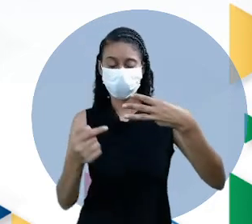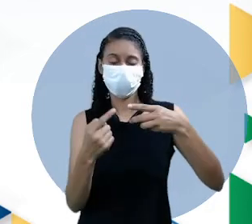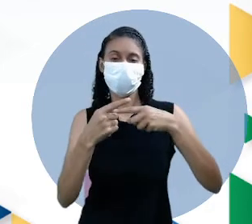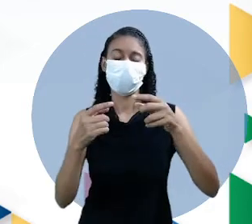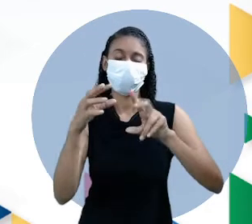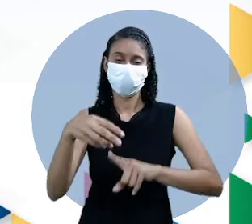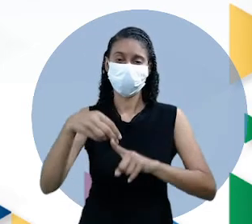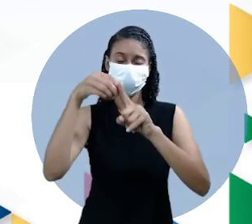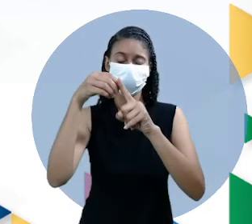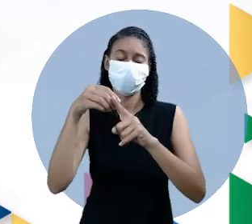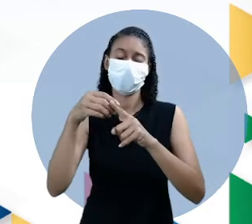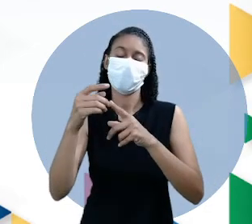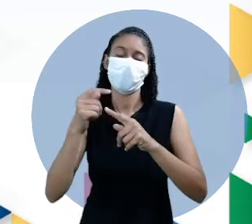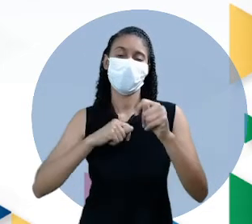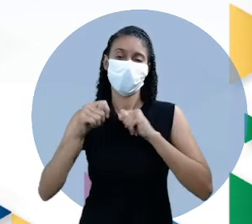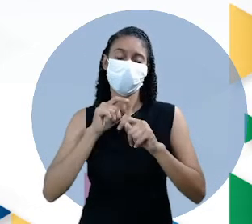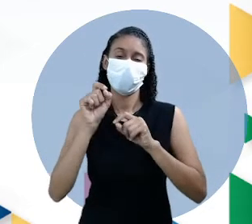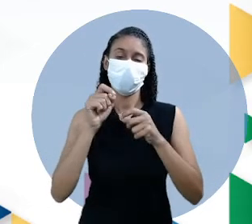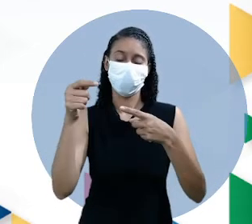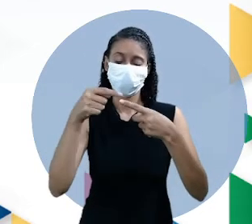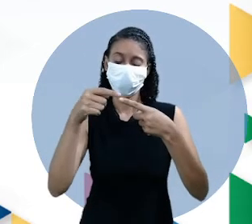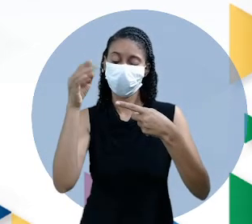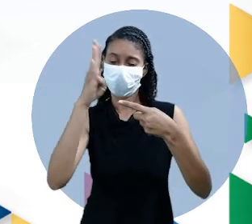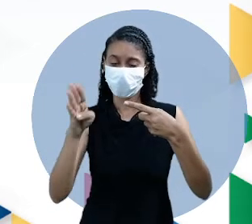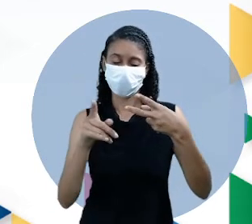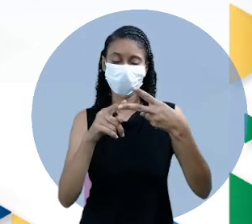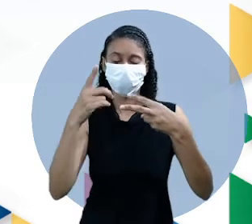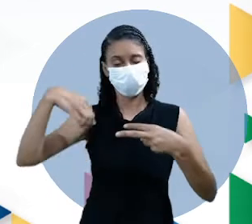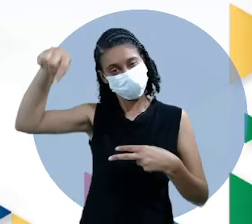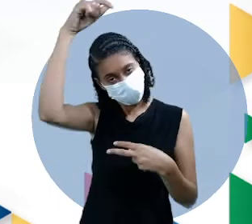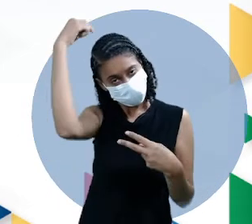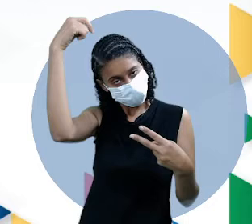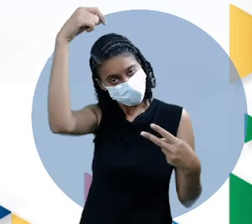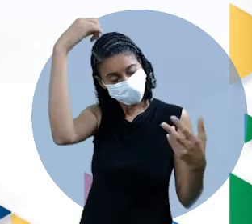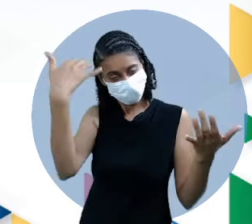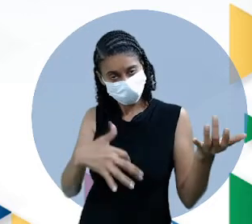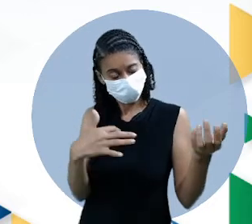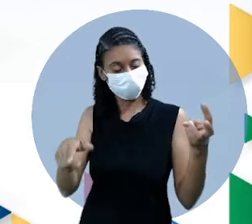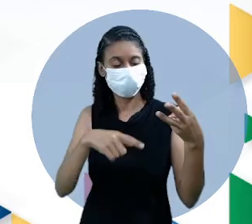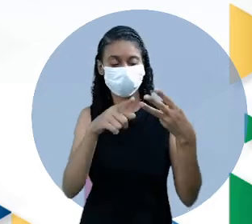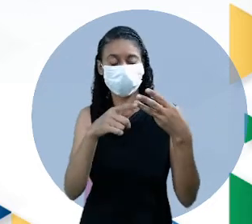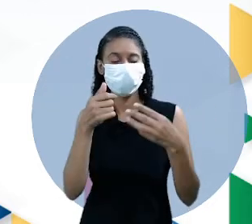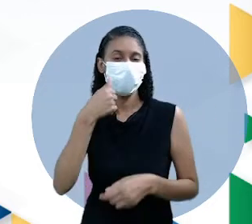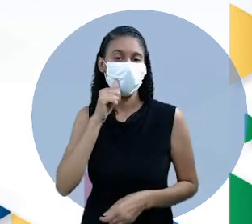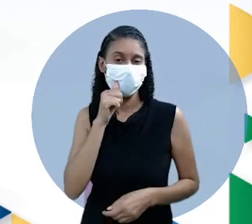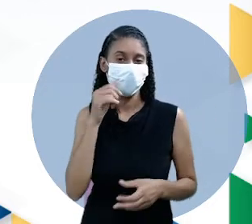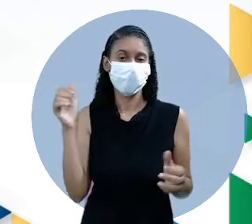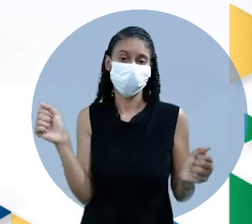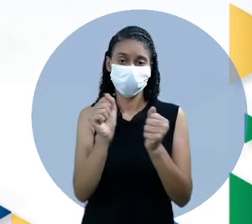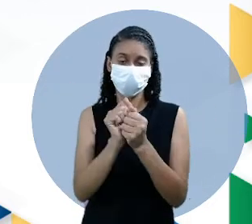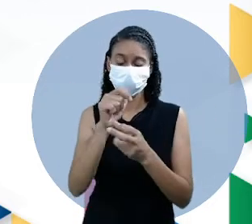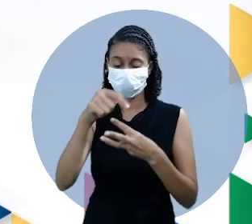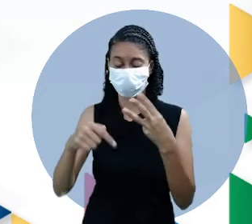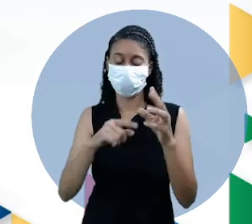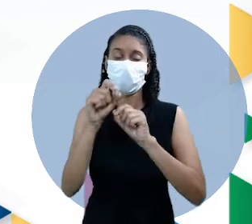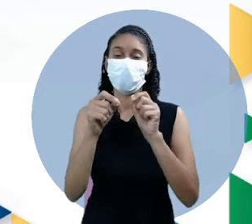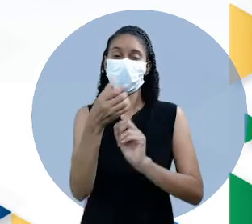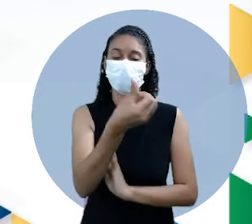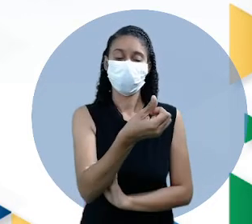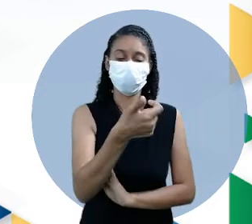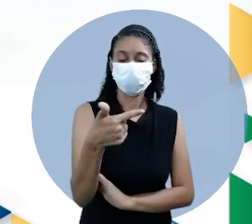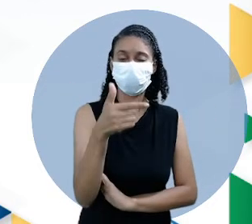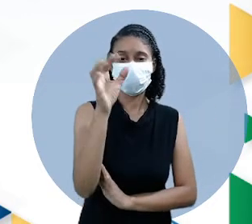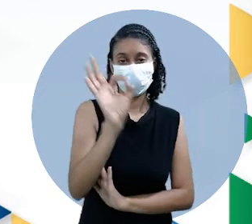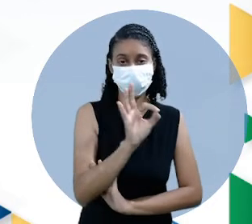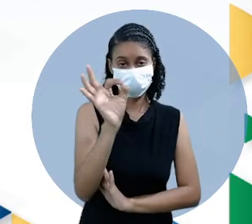dar destaque economicamente ao Brasil, ao México e à Argentina, que juntos correspondem a 62% do PIB